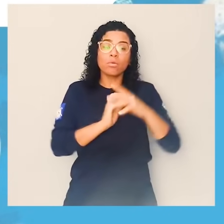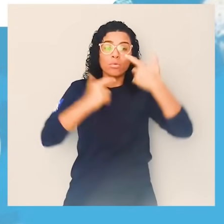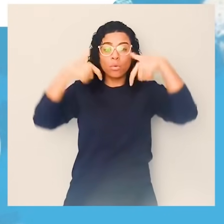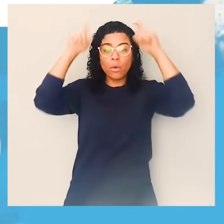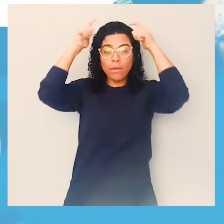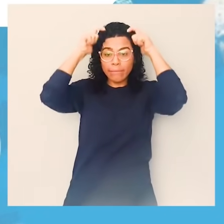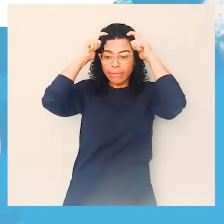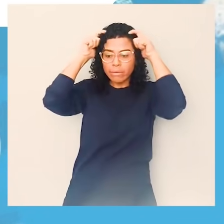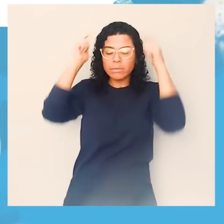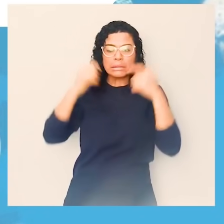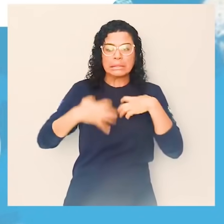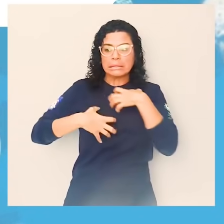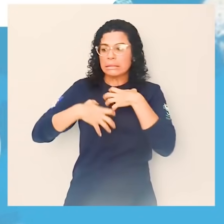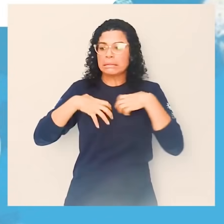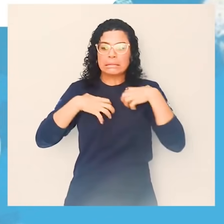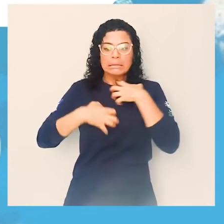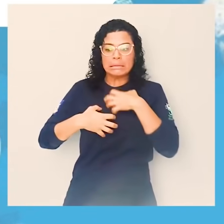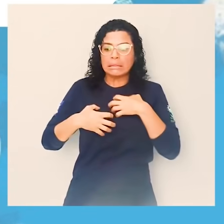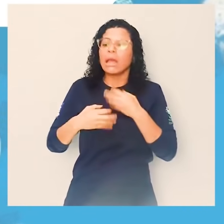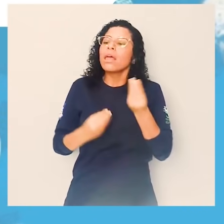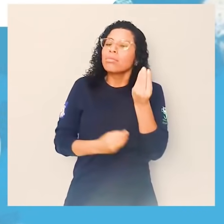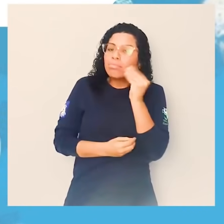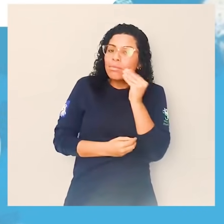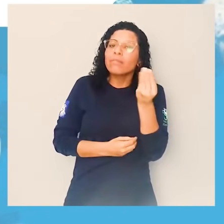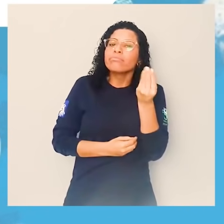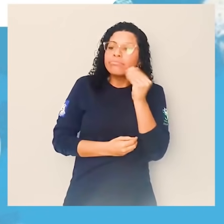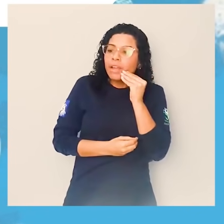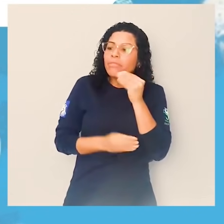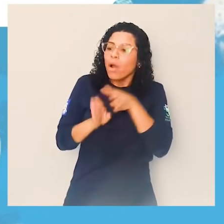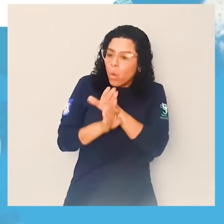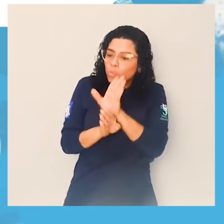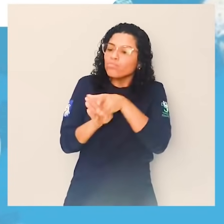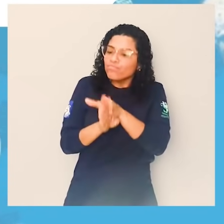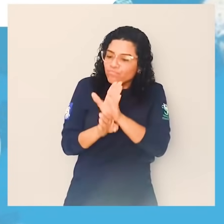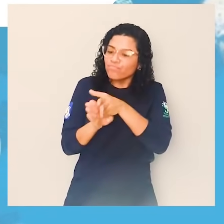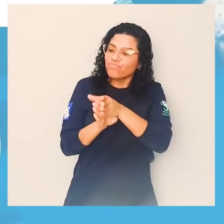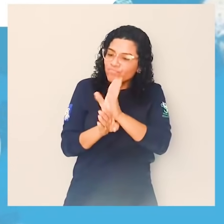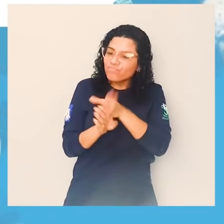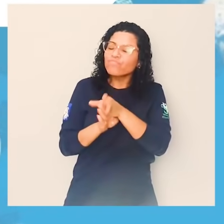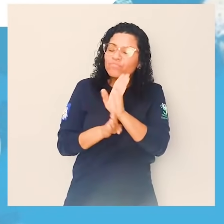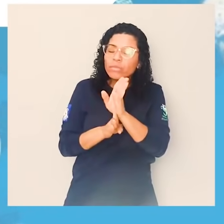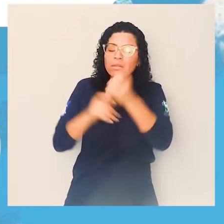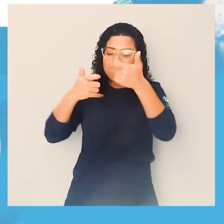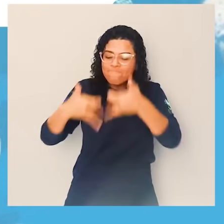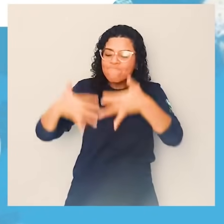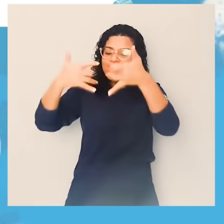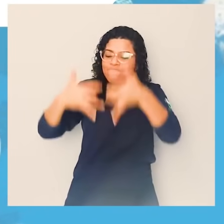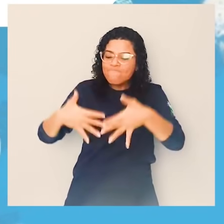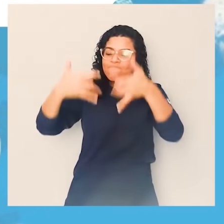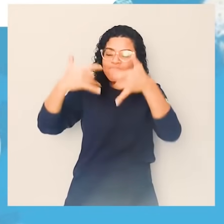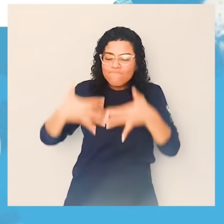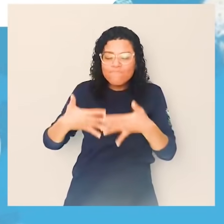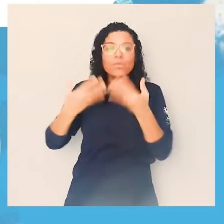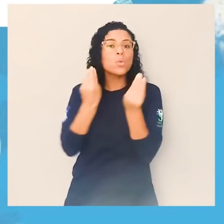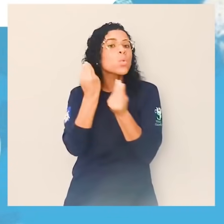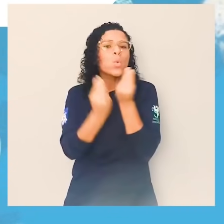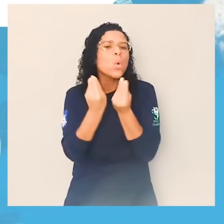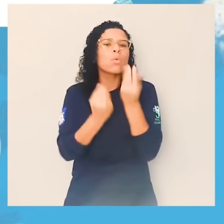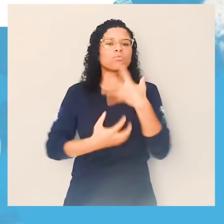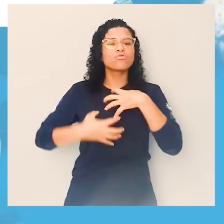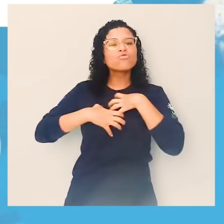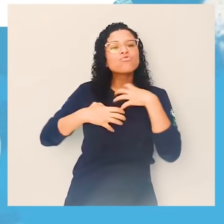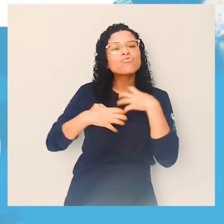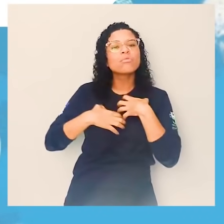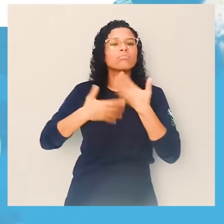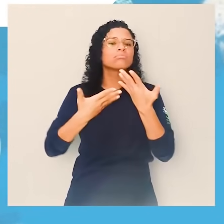desesperados, tentavam dar conselhos a ele, que afinal é para isso que os conselheiros existem. Eles explicavam que um rei tem